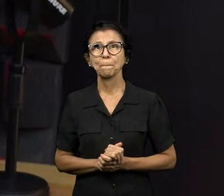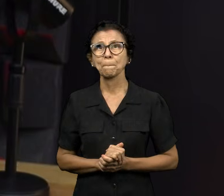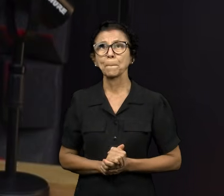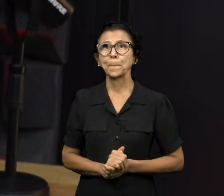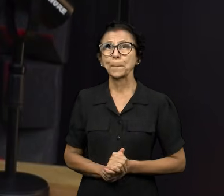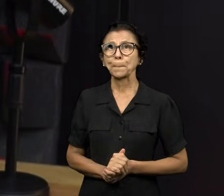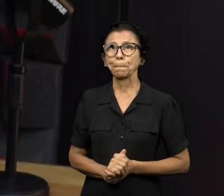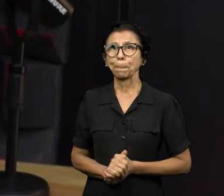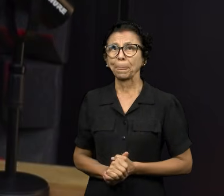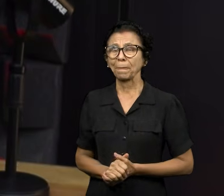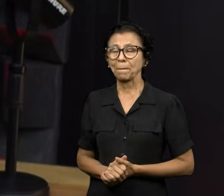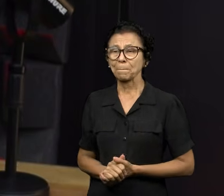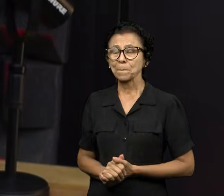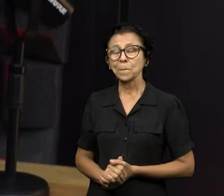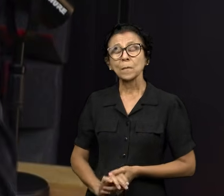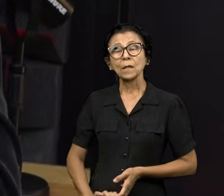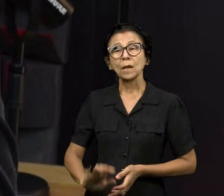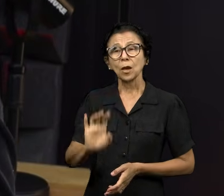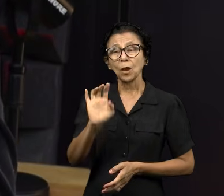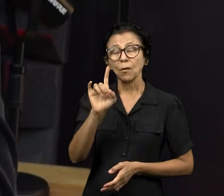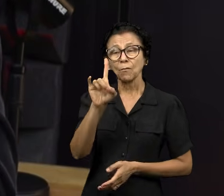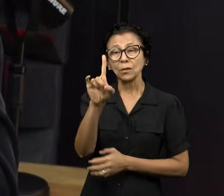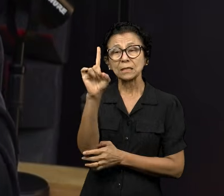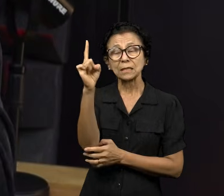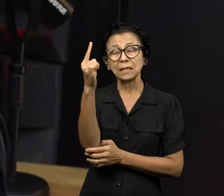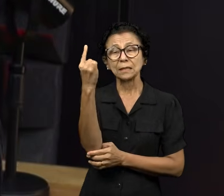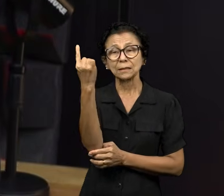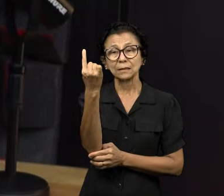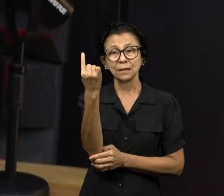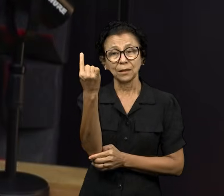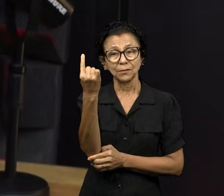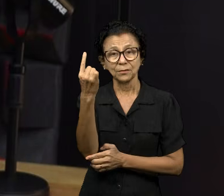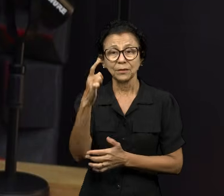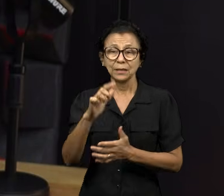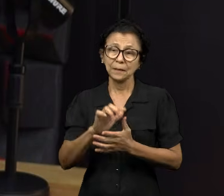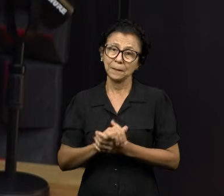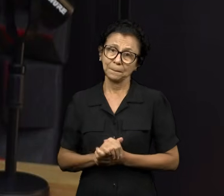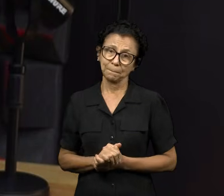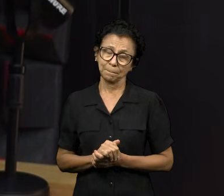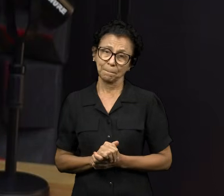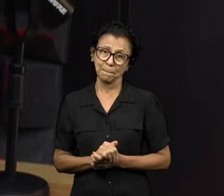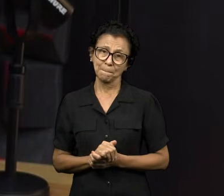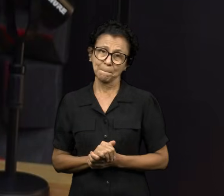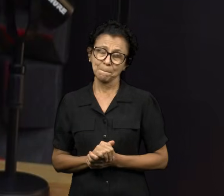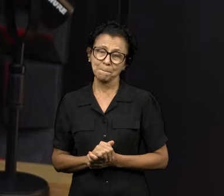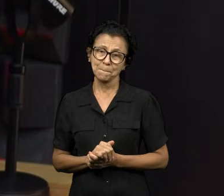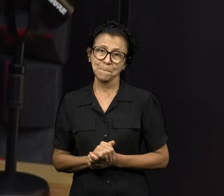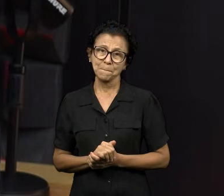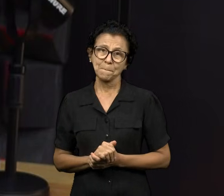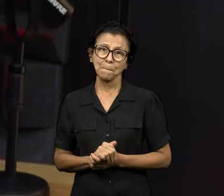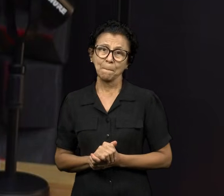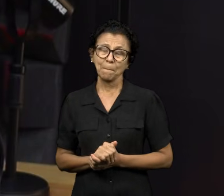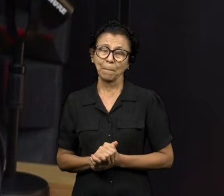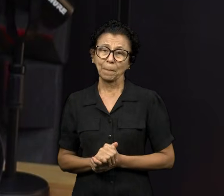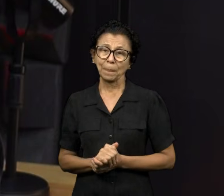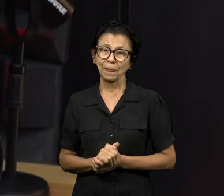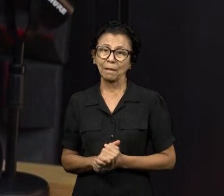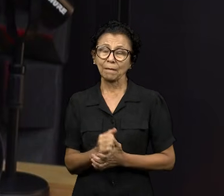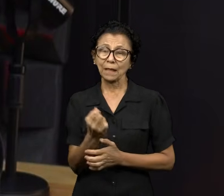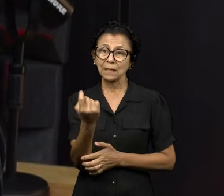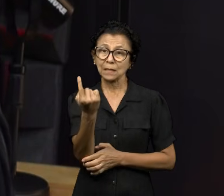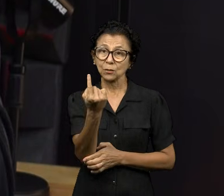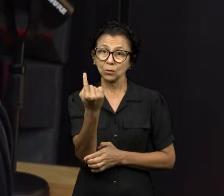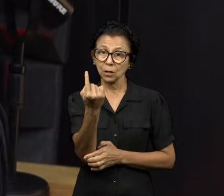tu és uma vara atada ao fecho. A vara sozinha ela é muito fraca, né? Ela se